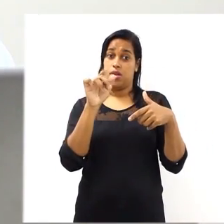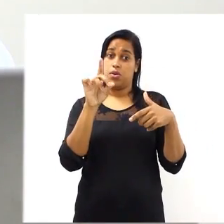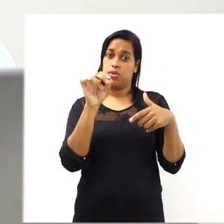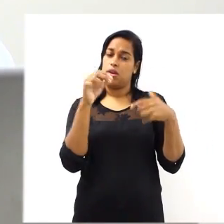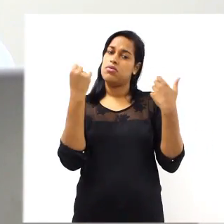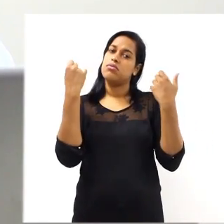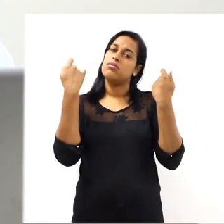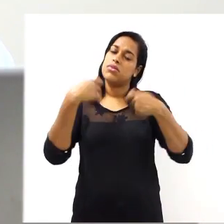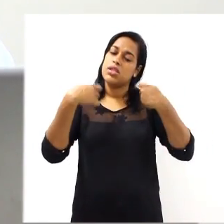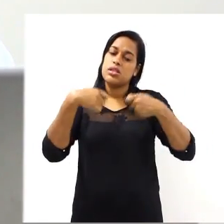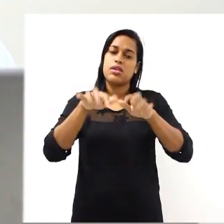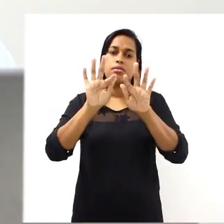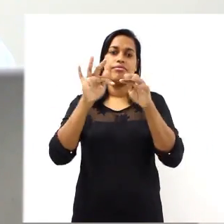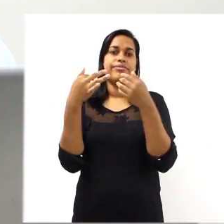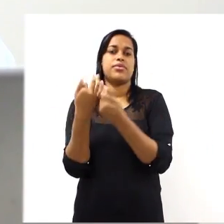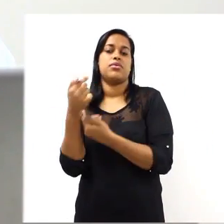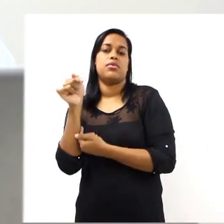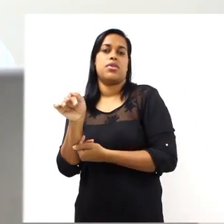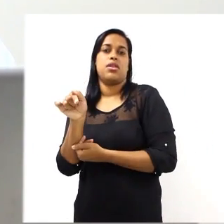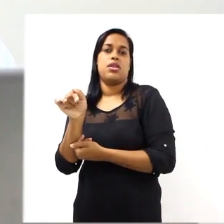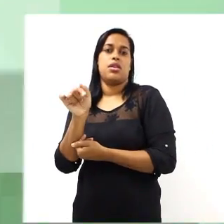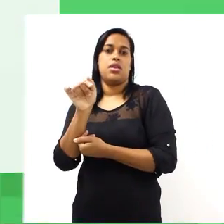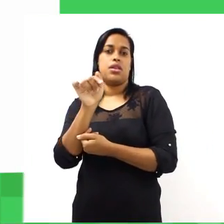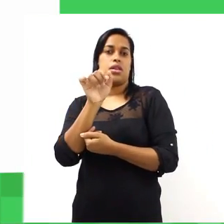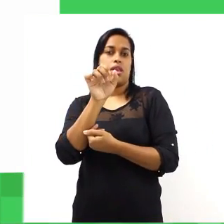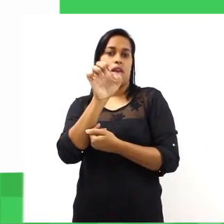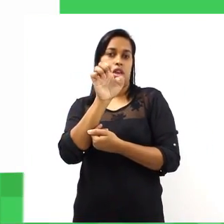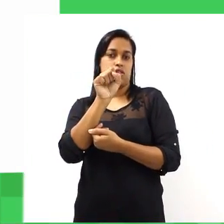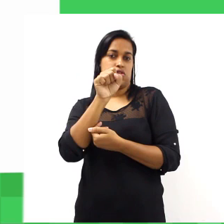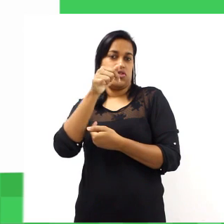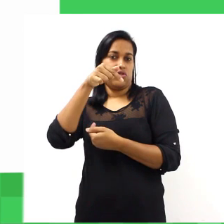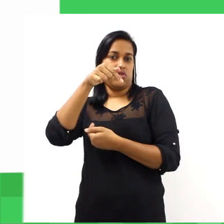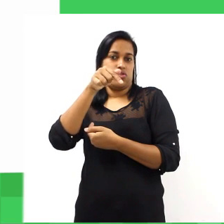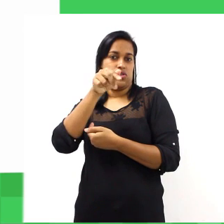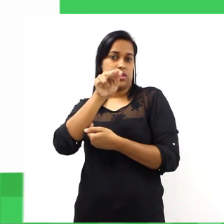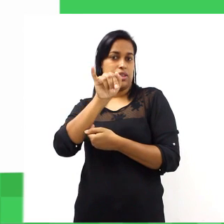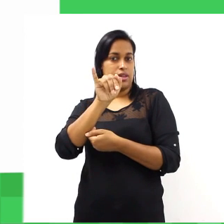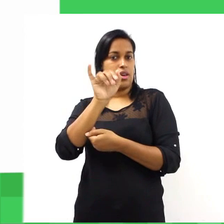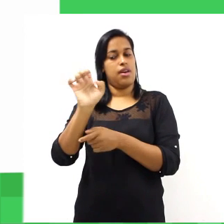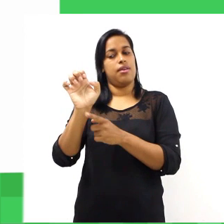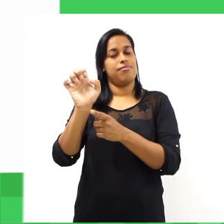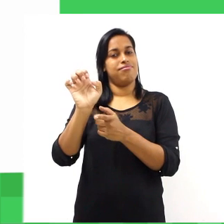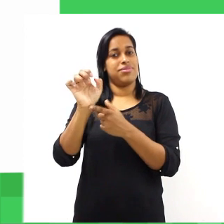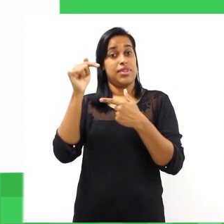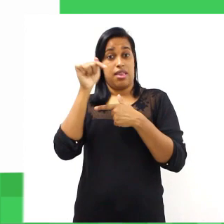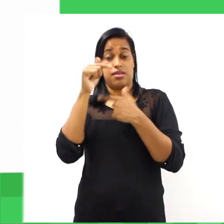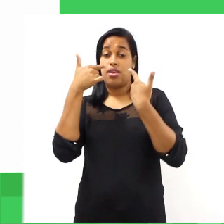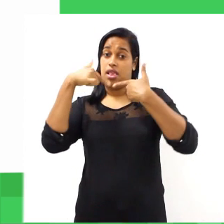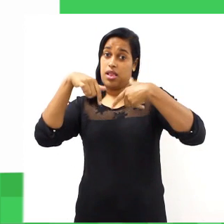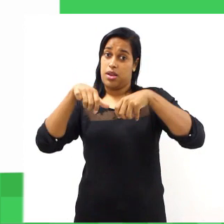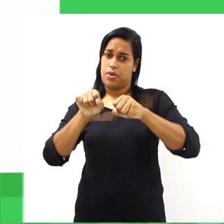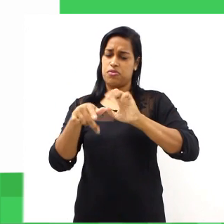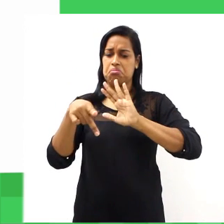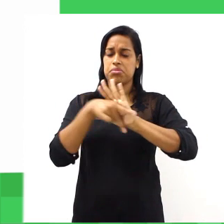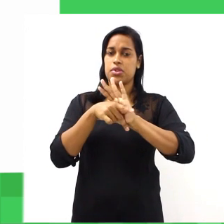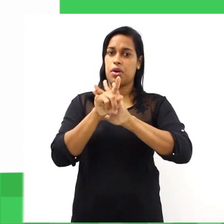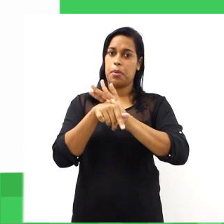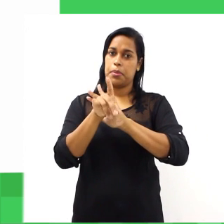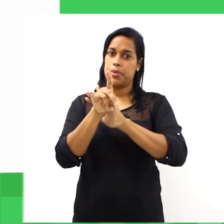se familiarizar muito bem, que se chama SQL. Essa linguagem é uma linguagem padrão de banco de